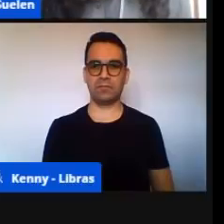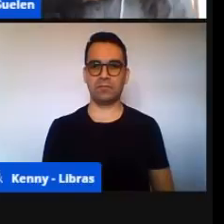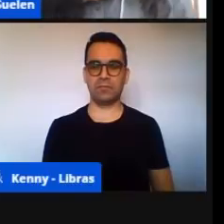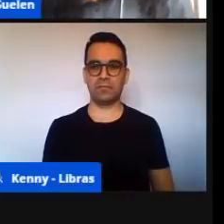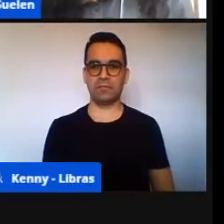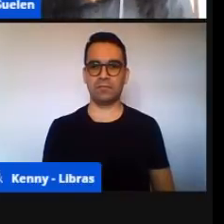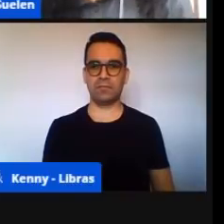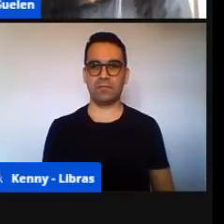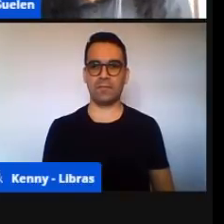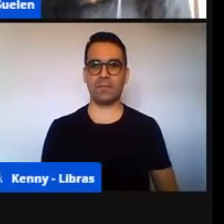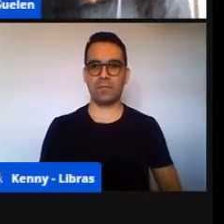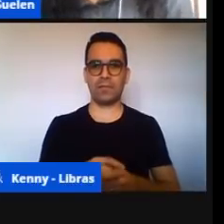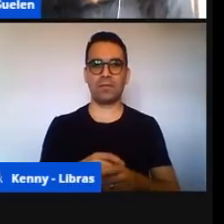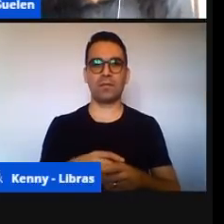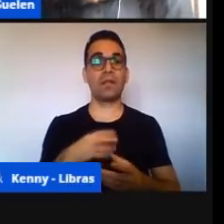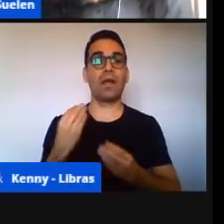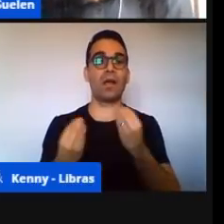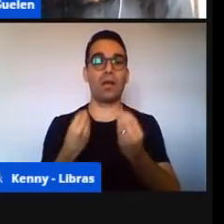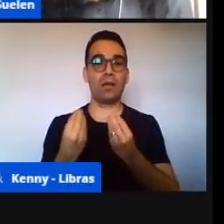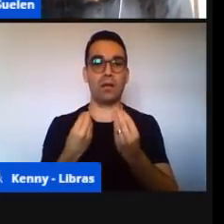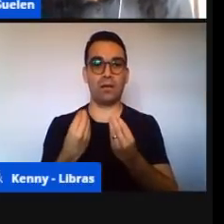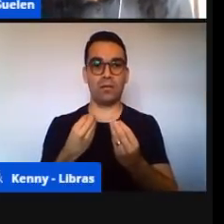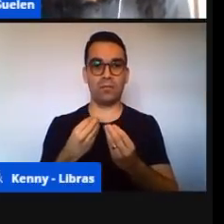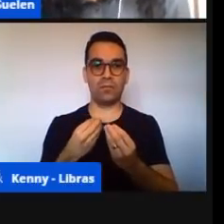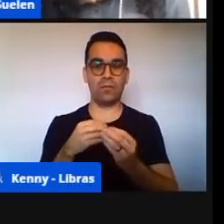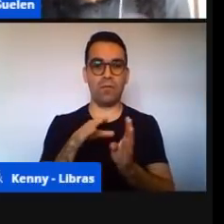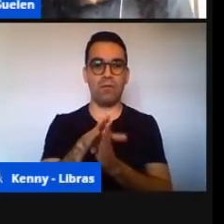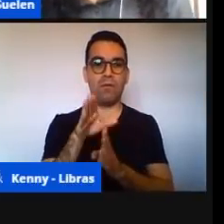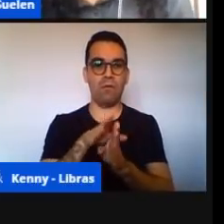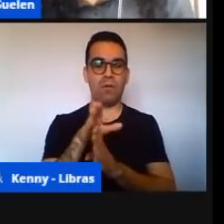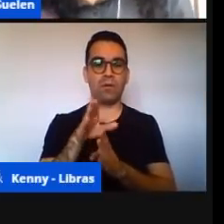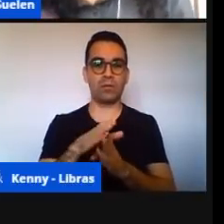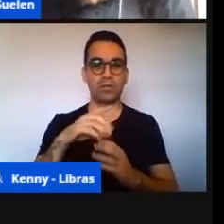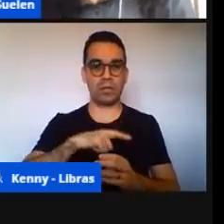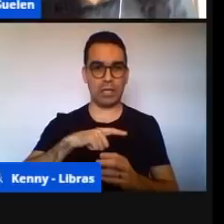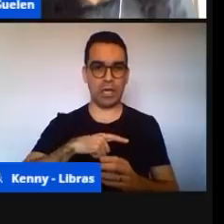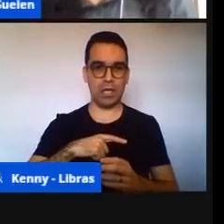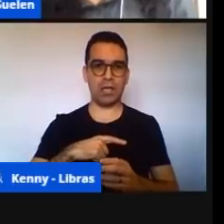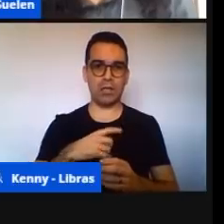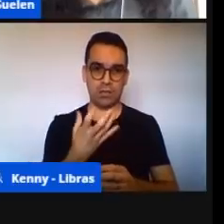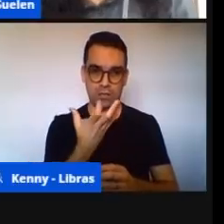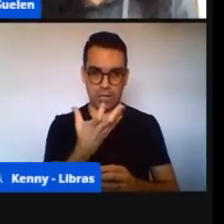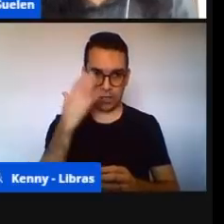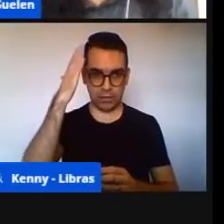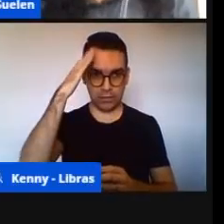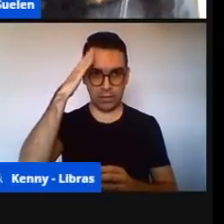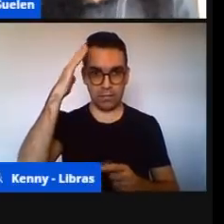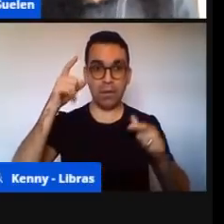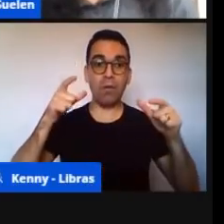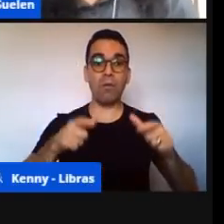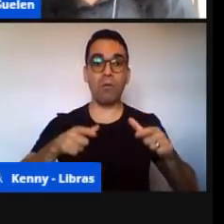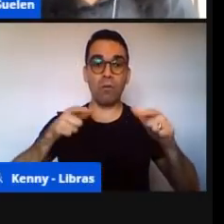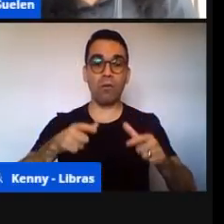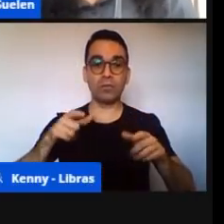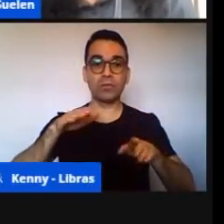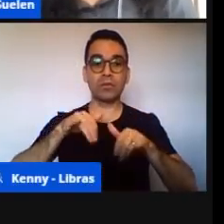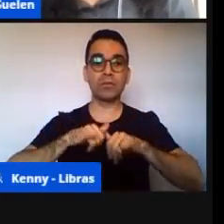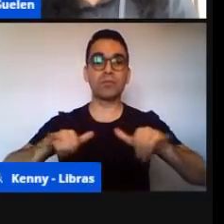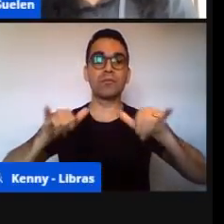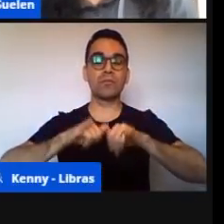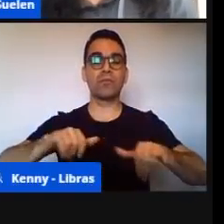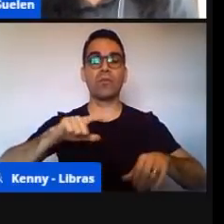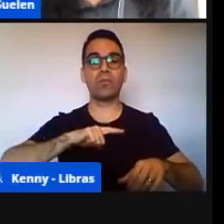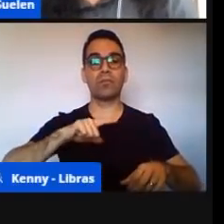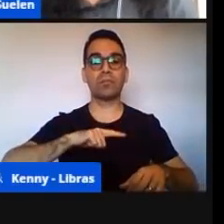As informações coletadas que apresentam nesse nosso conteúdo, a gente retirou das recomendações